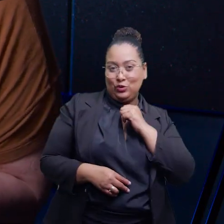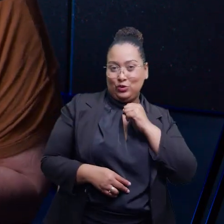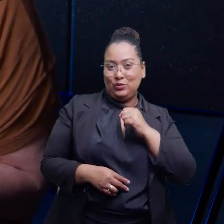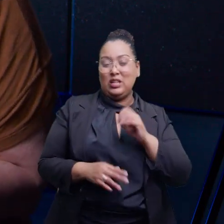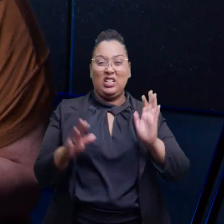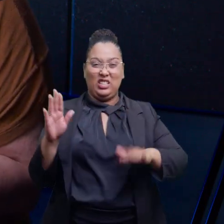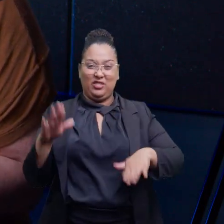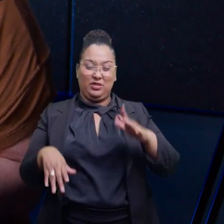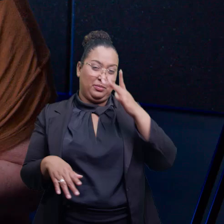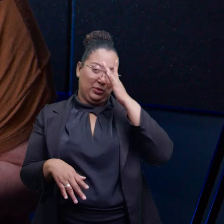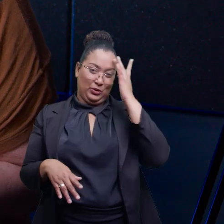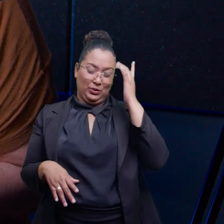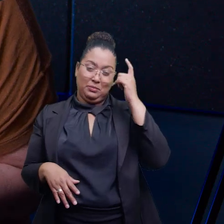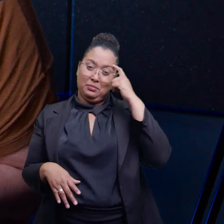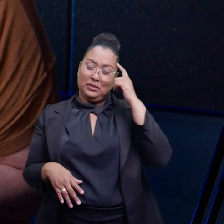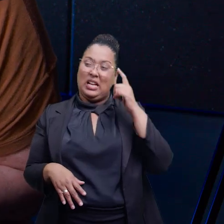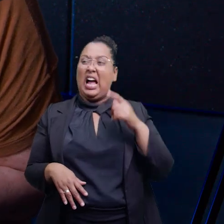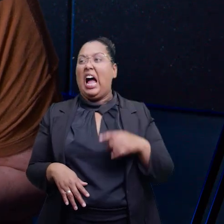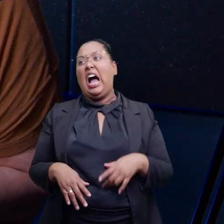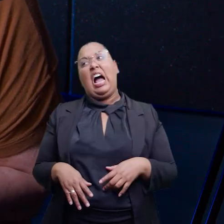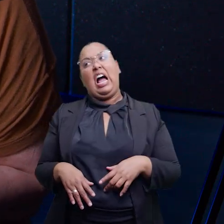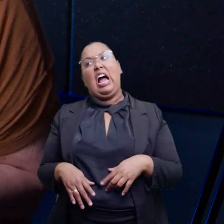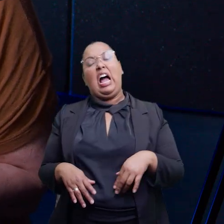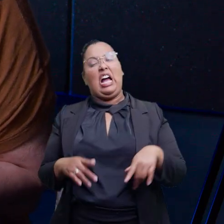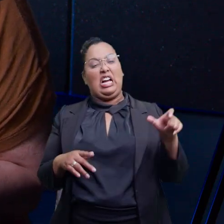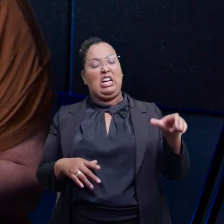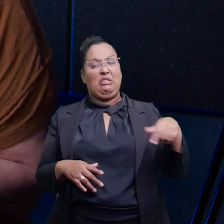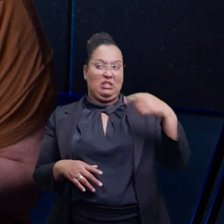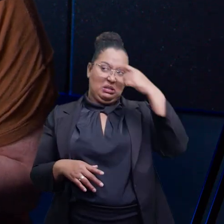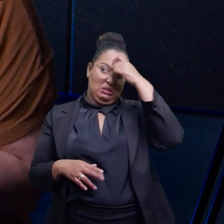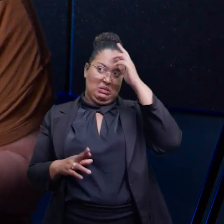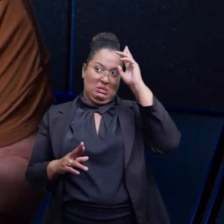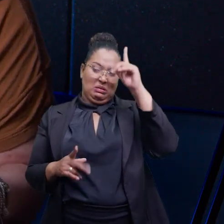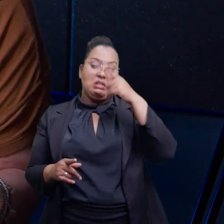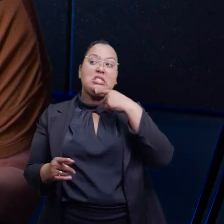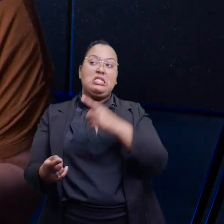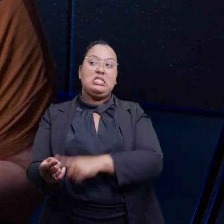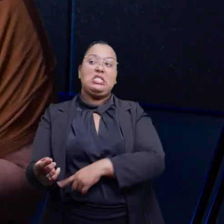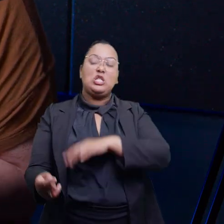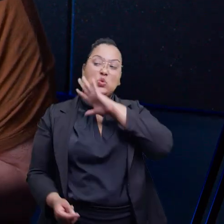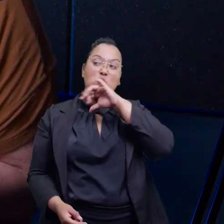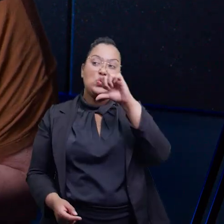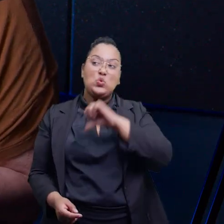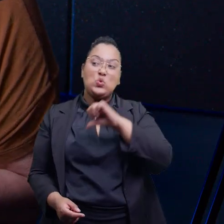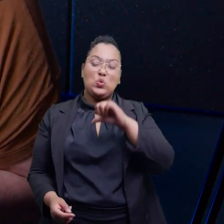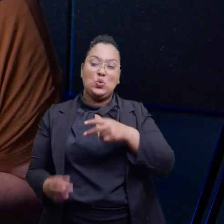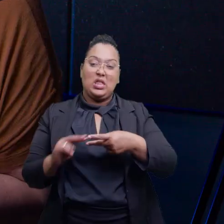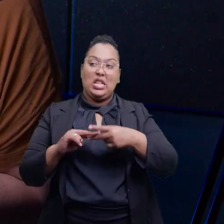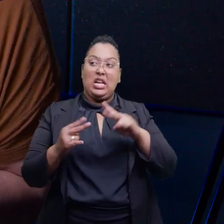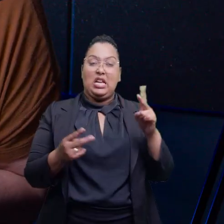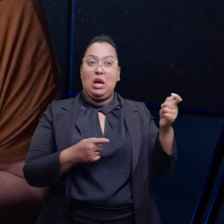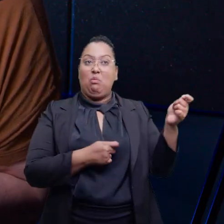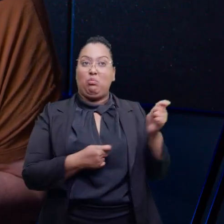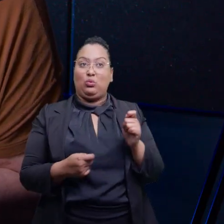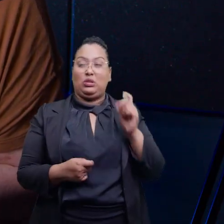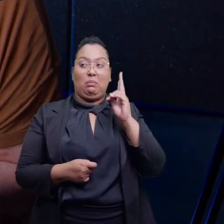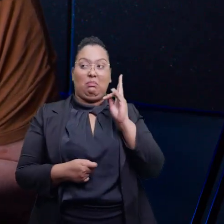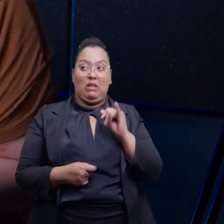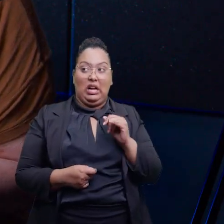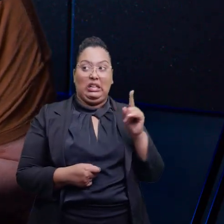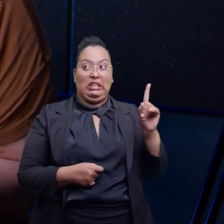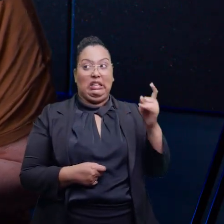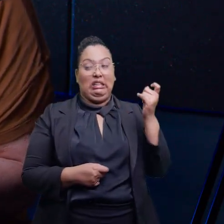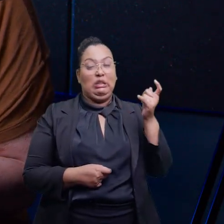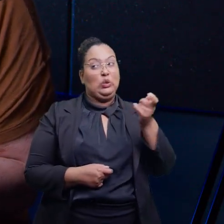né? Desde dizer que pode ter mau caráter, pode ter sangue ruim, vem com o DNA do pai